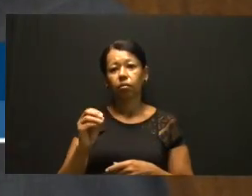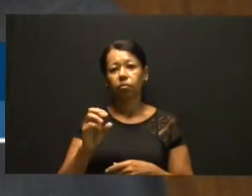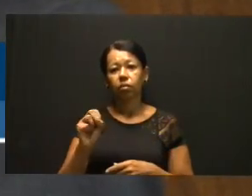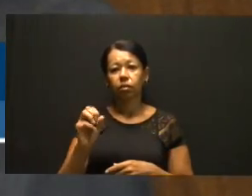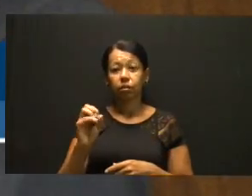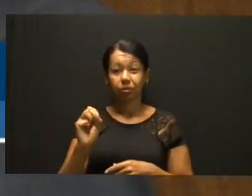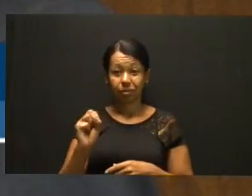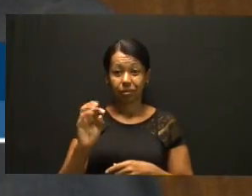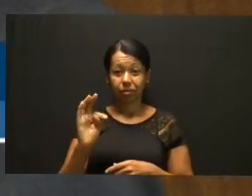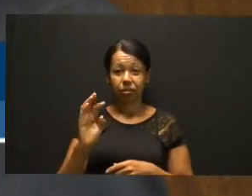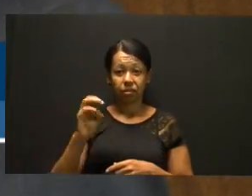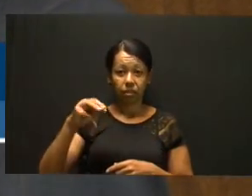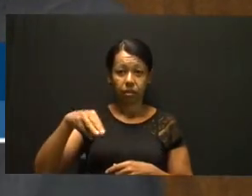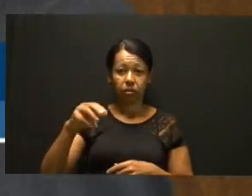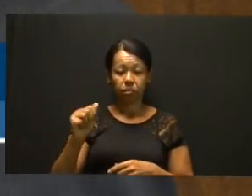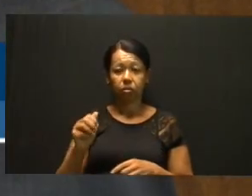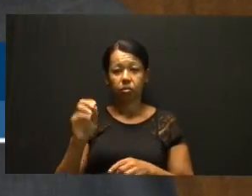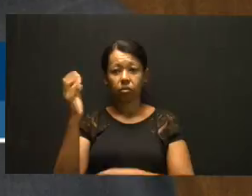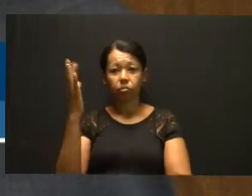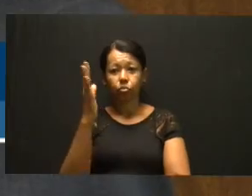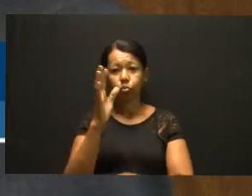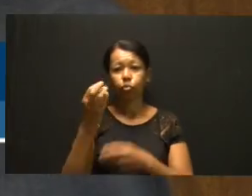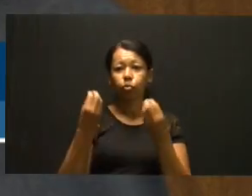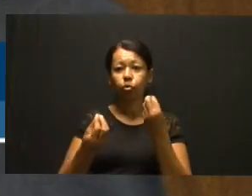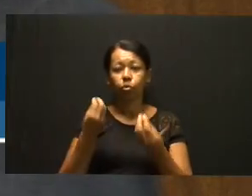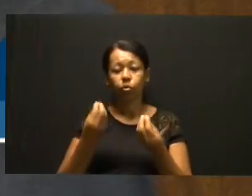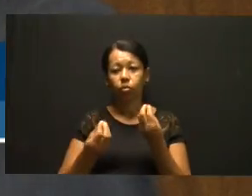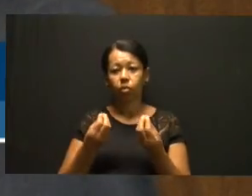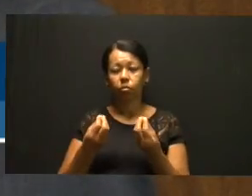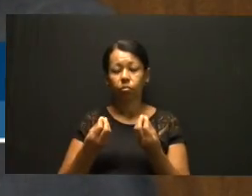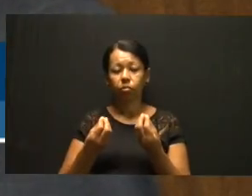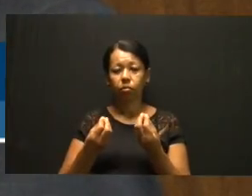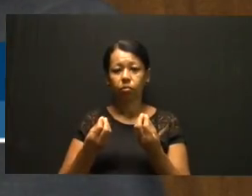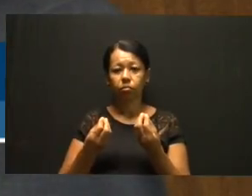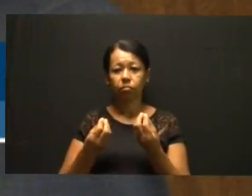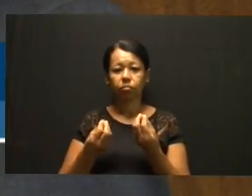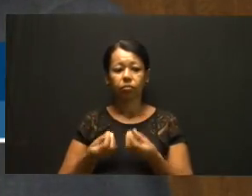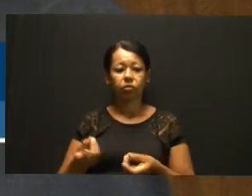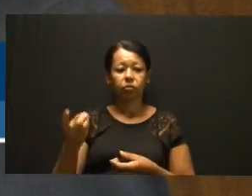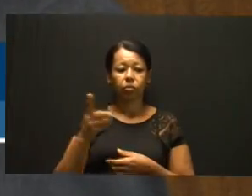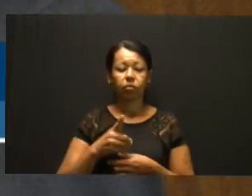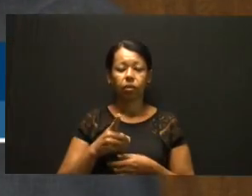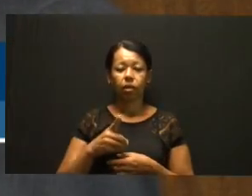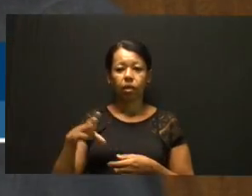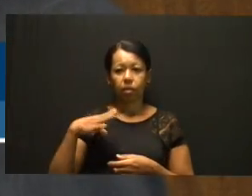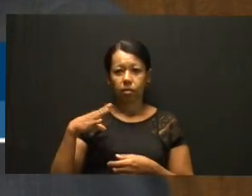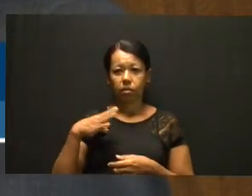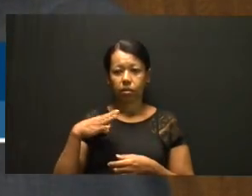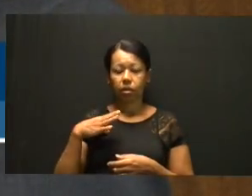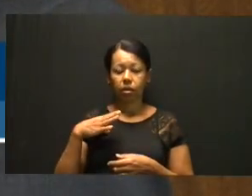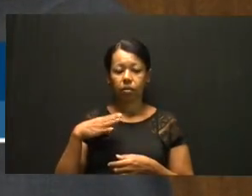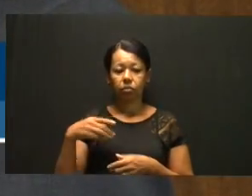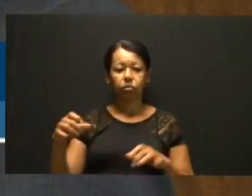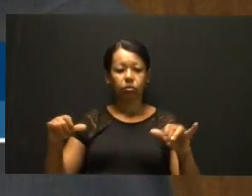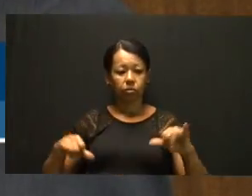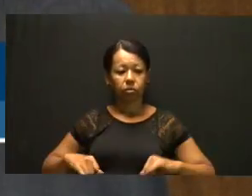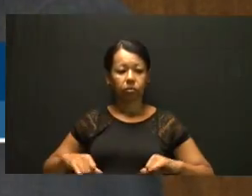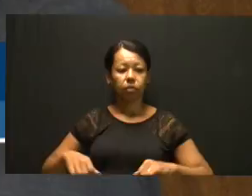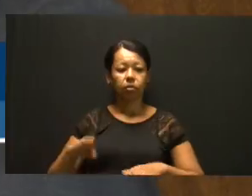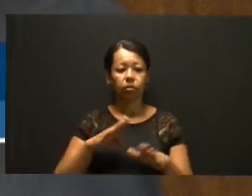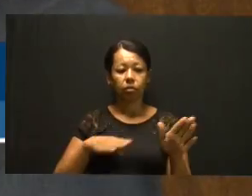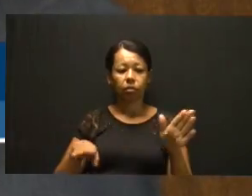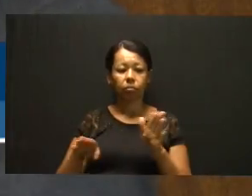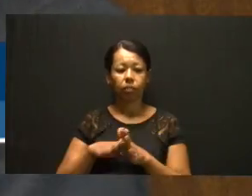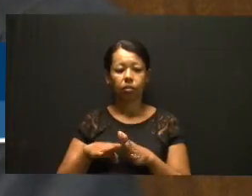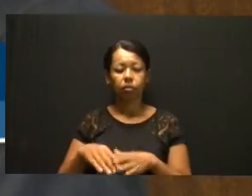a fauna, a flora, como você recupera isso? A cidade foi afetada diretamente. Eu moro num bairro do Jardim Casqueiro e